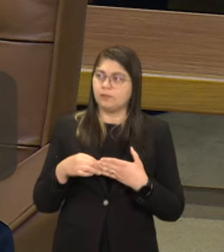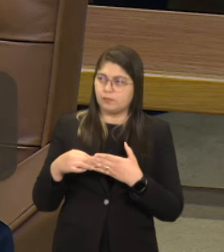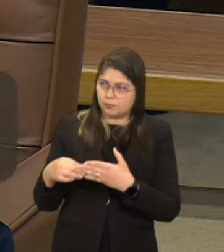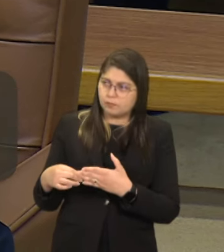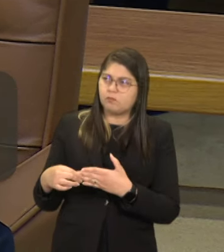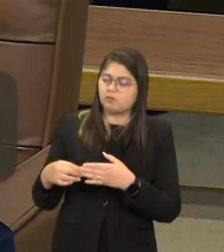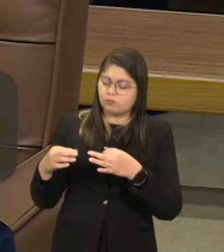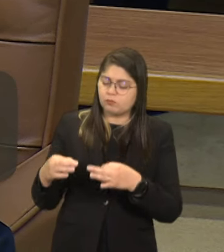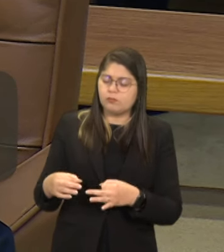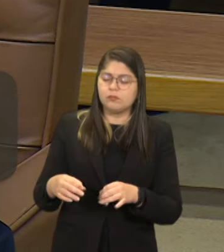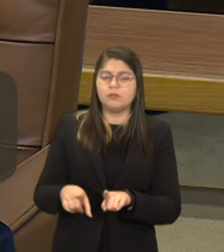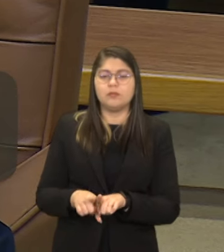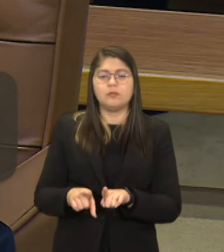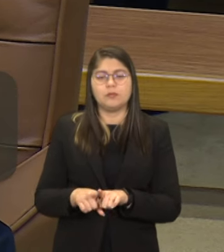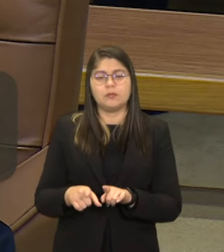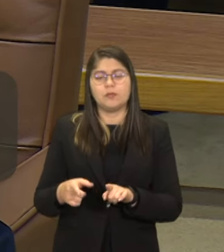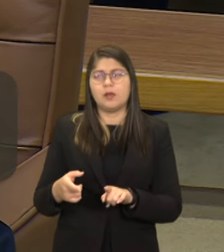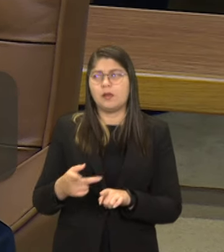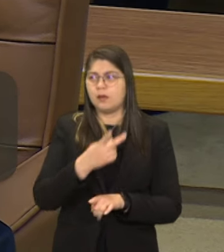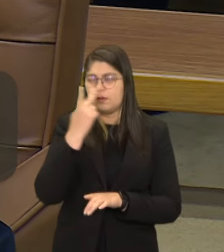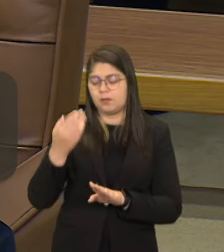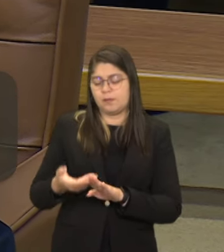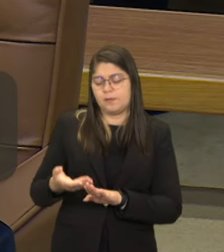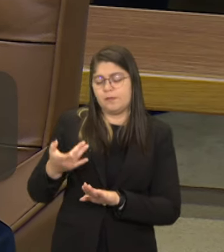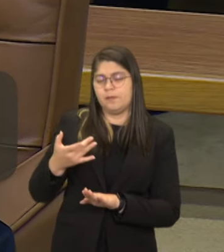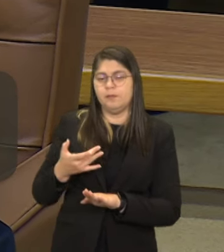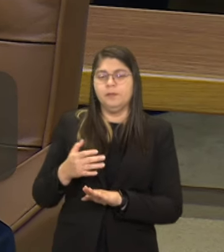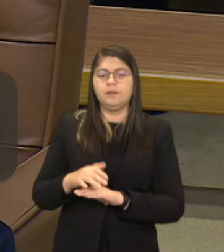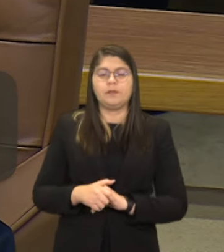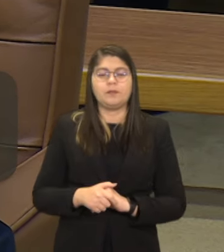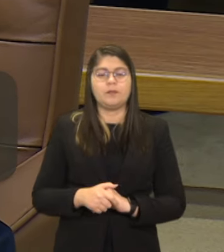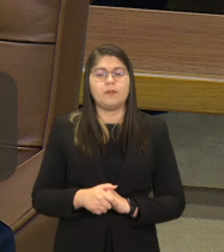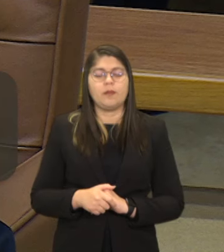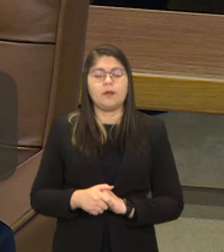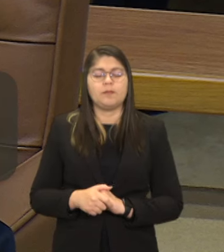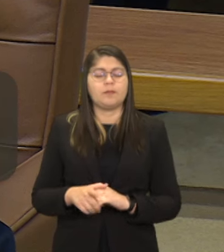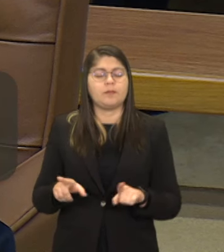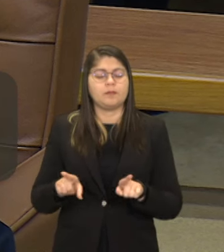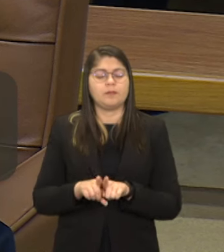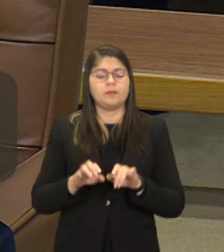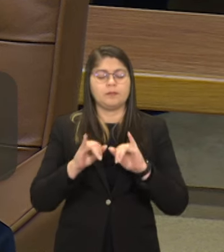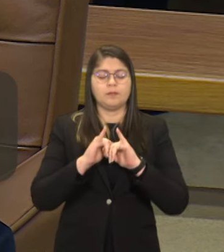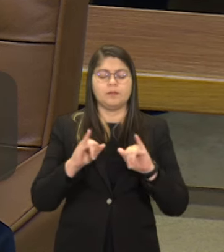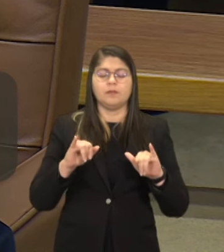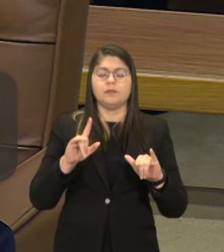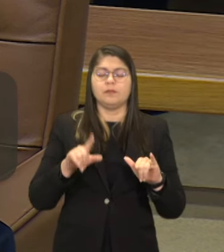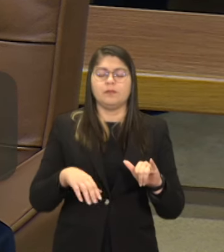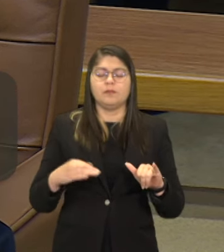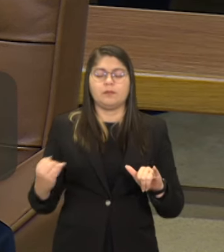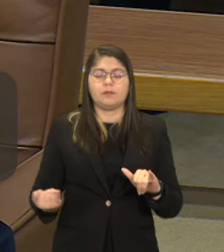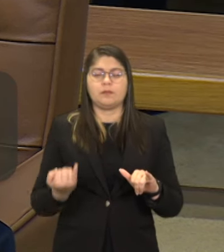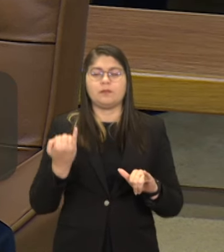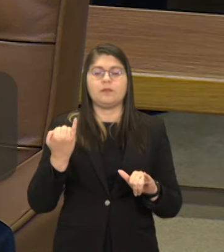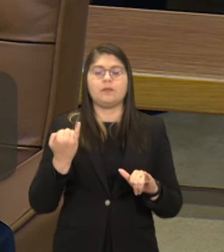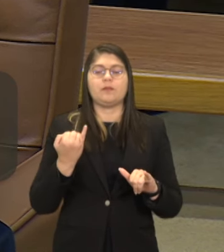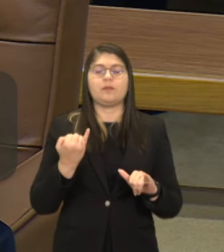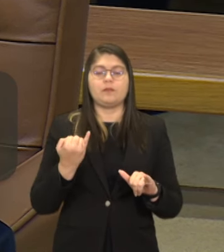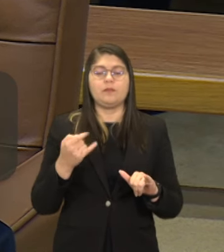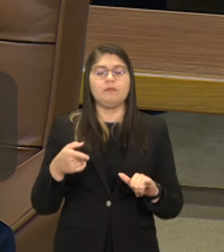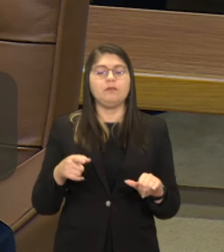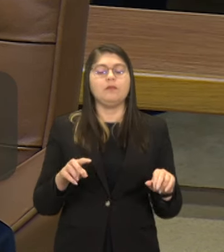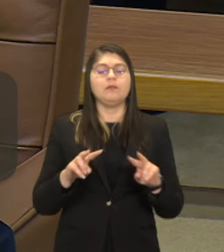seus antecessores, e dizer da importância que essa